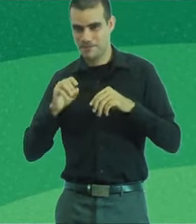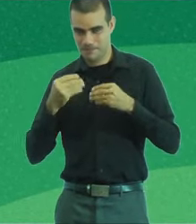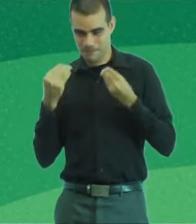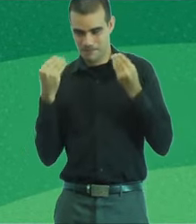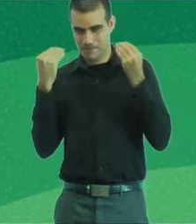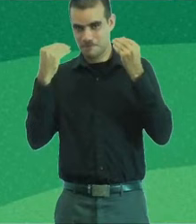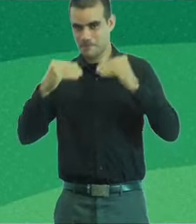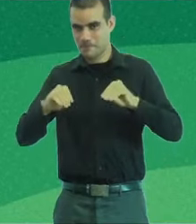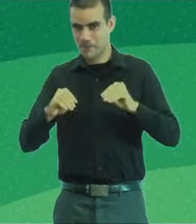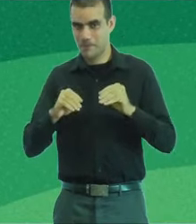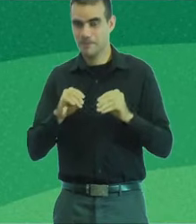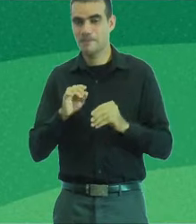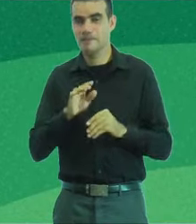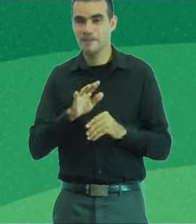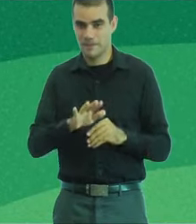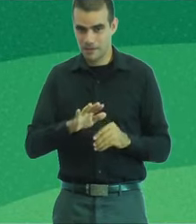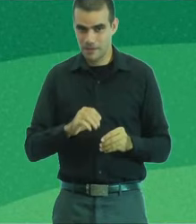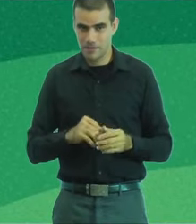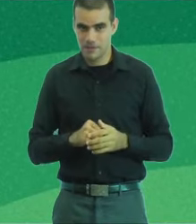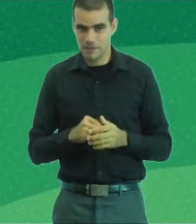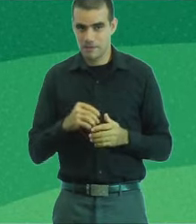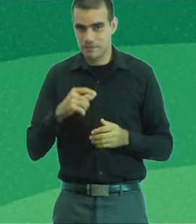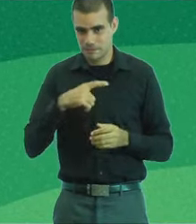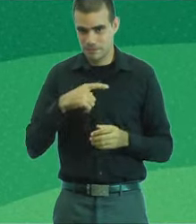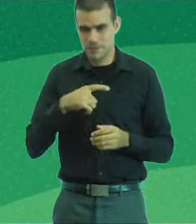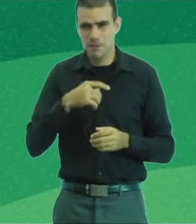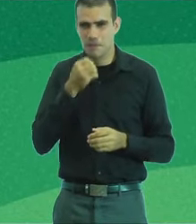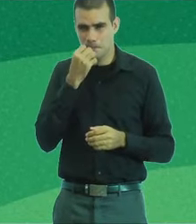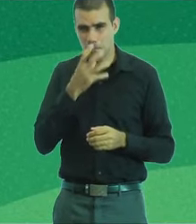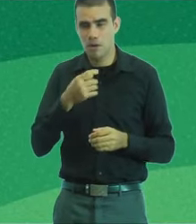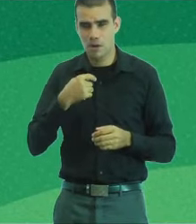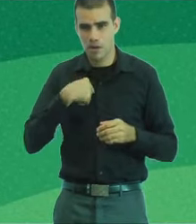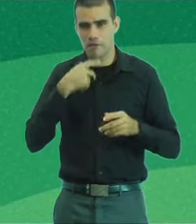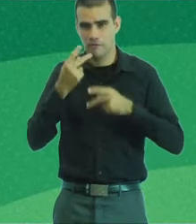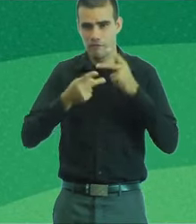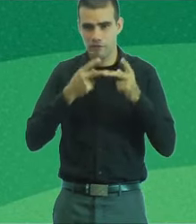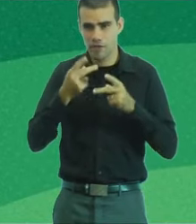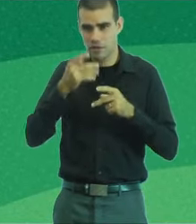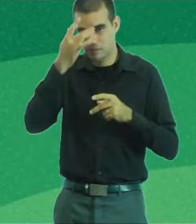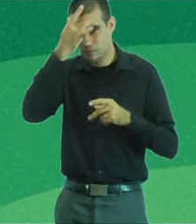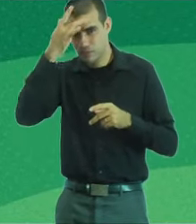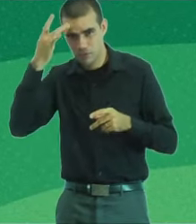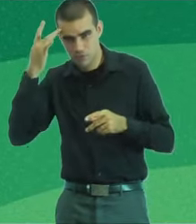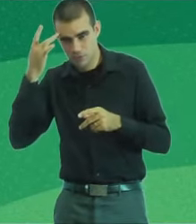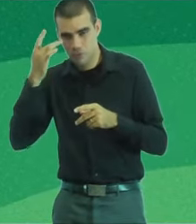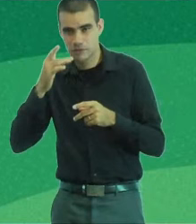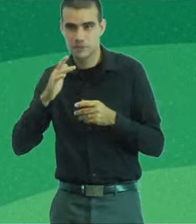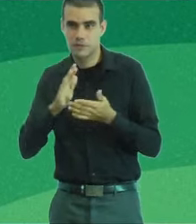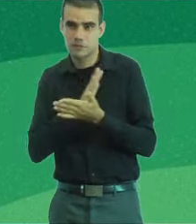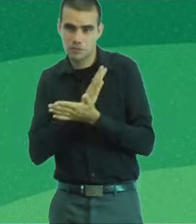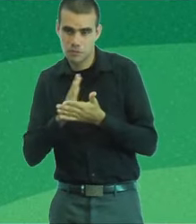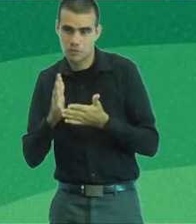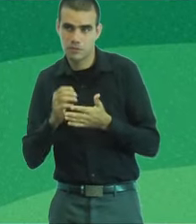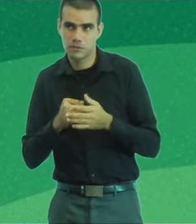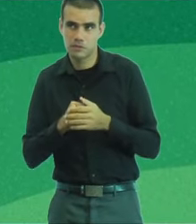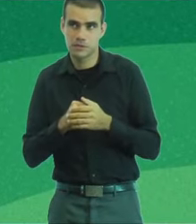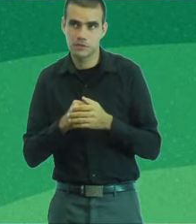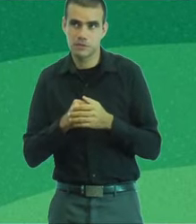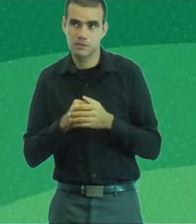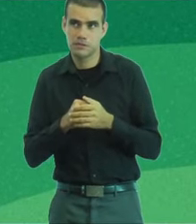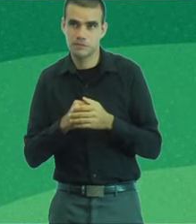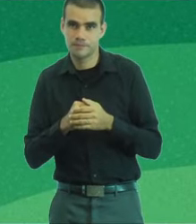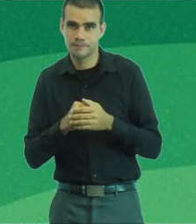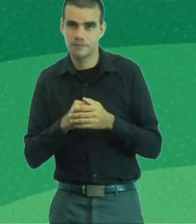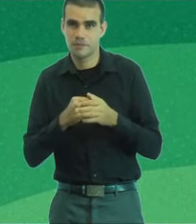e foi muito massa porque eu falei para as pessoas tipo assim tive algumas conversas no